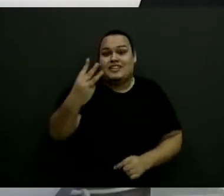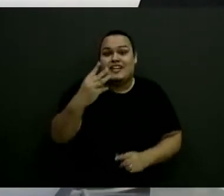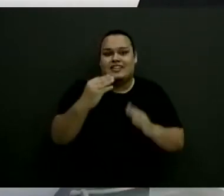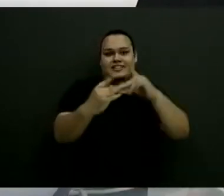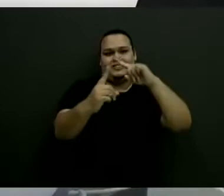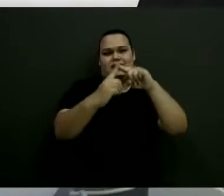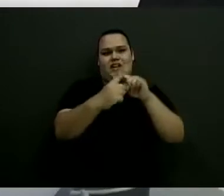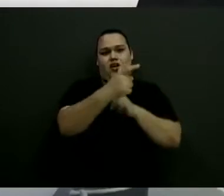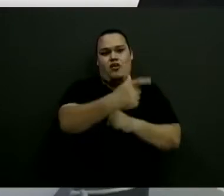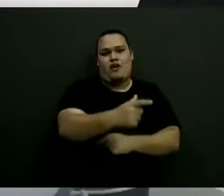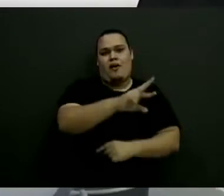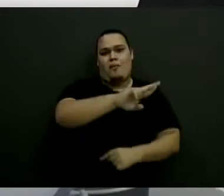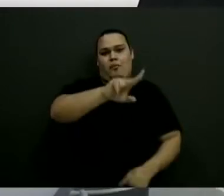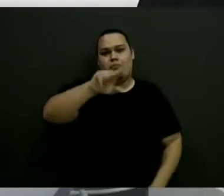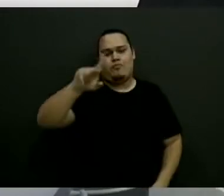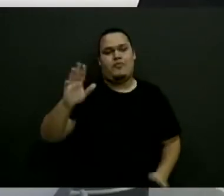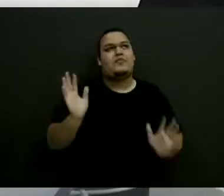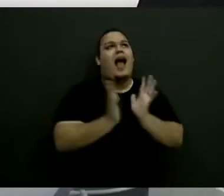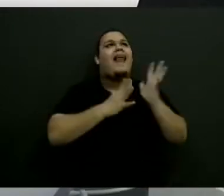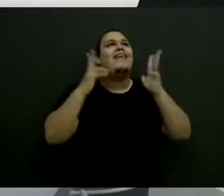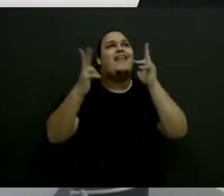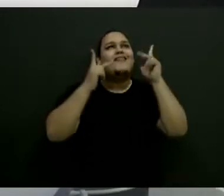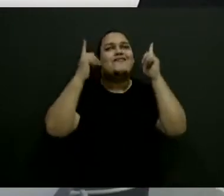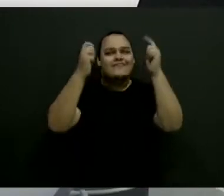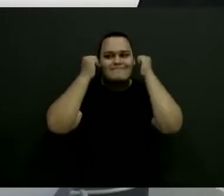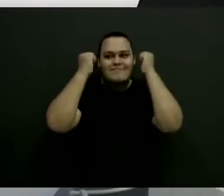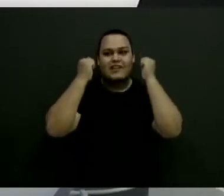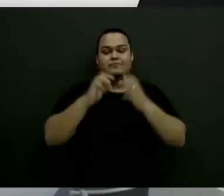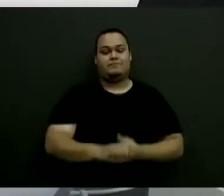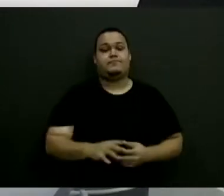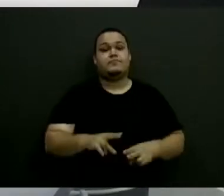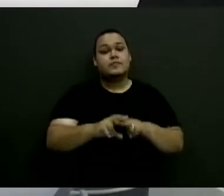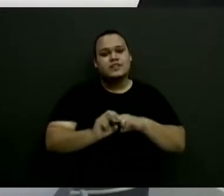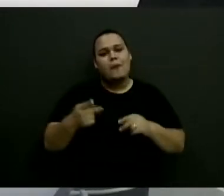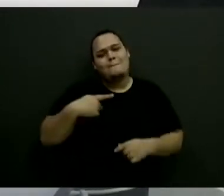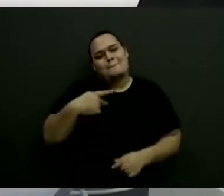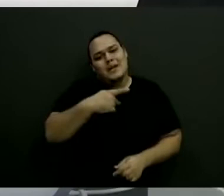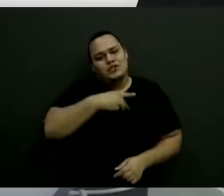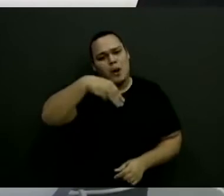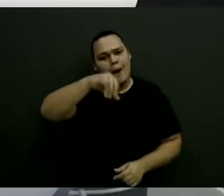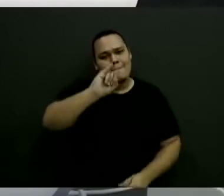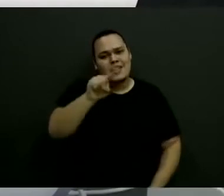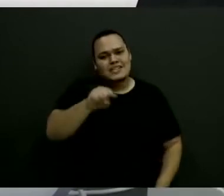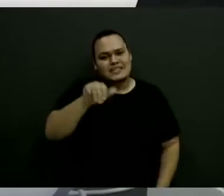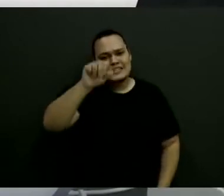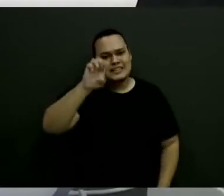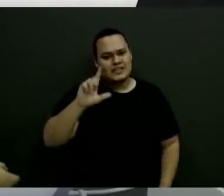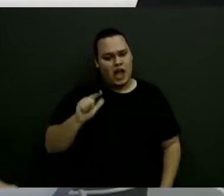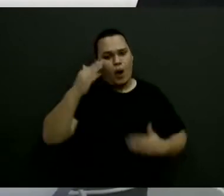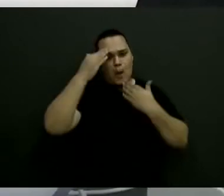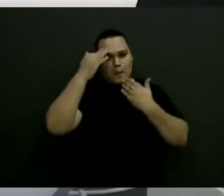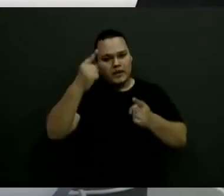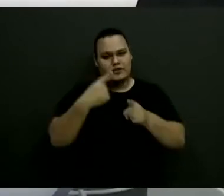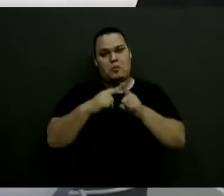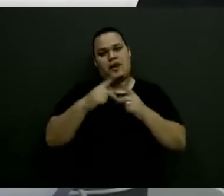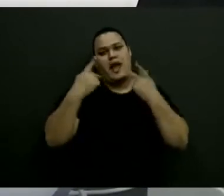maravilhosa. Pastor, aleluia! Pastor Misael, somos muito gratos por tudo que ustedes han hablado